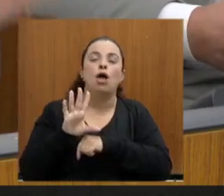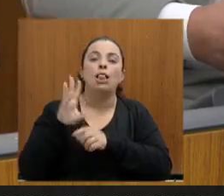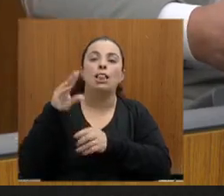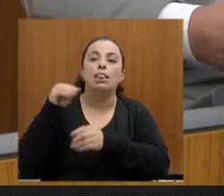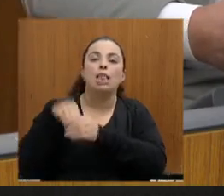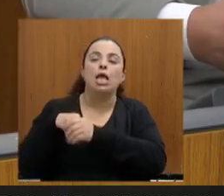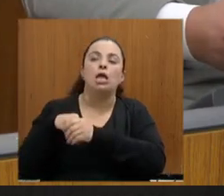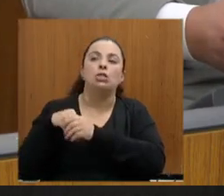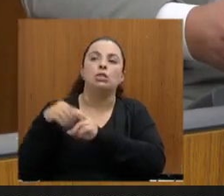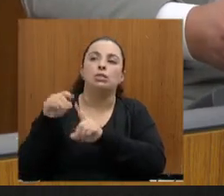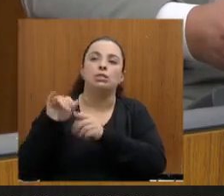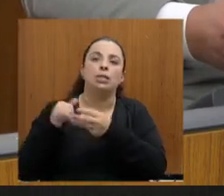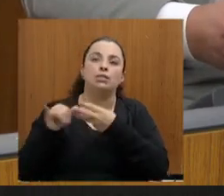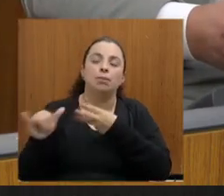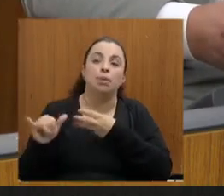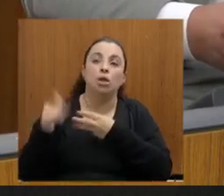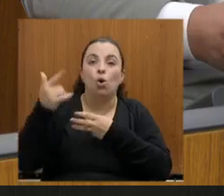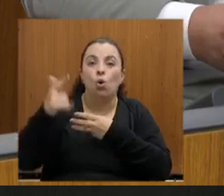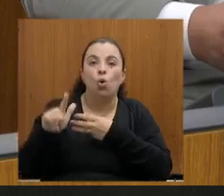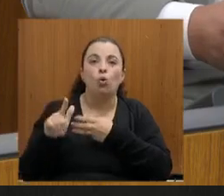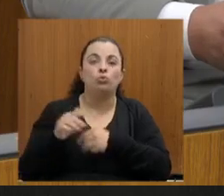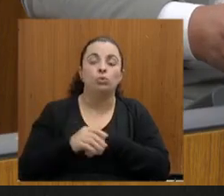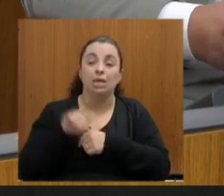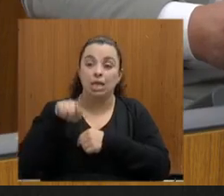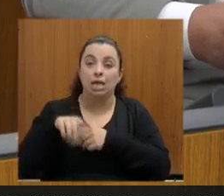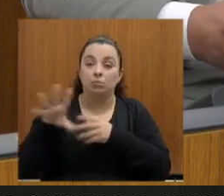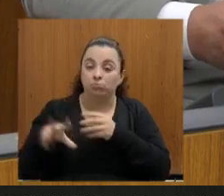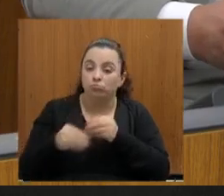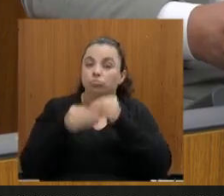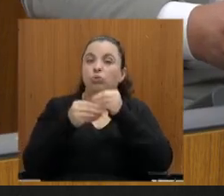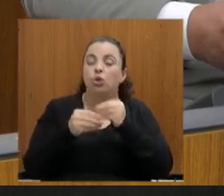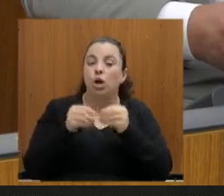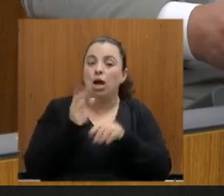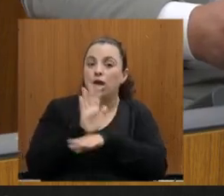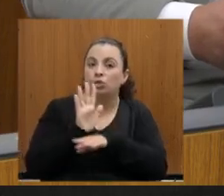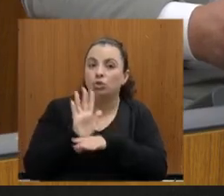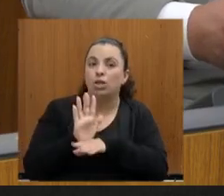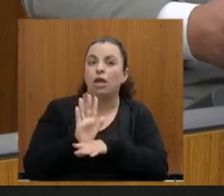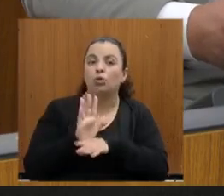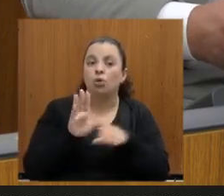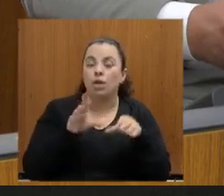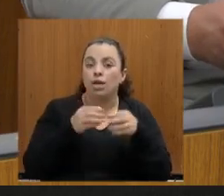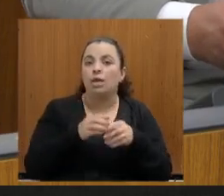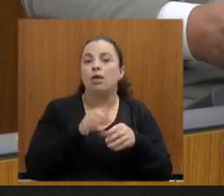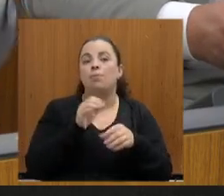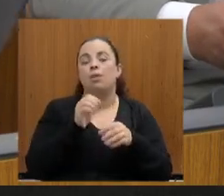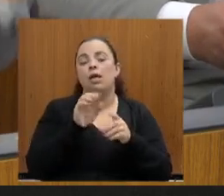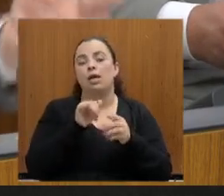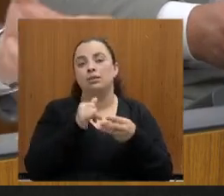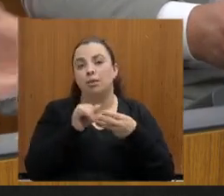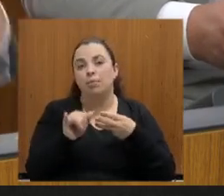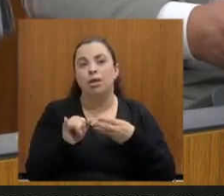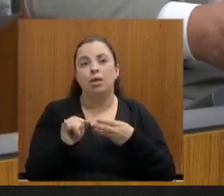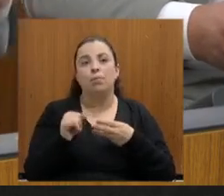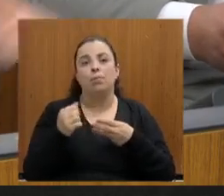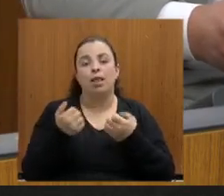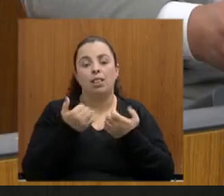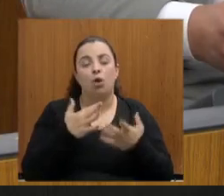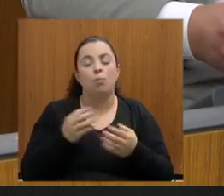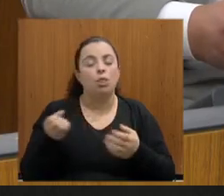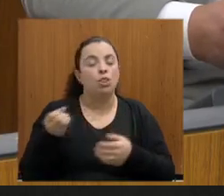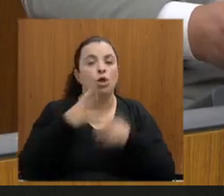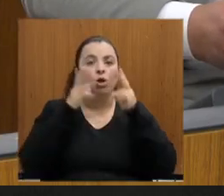de fato junto com a equipe da Cemig contribuído muito para oxigenar e para trazer uma nova visão